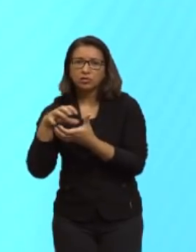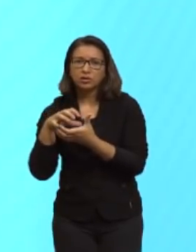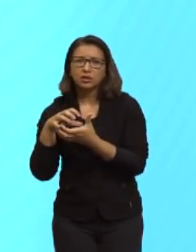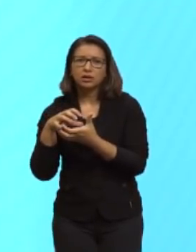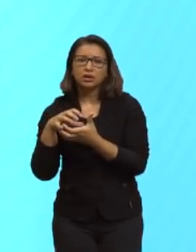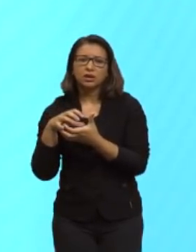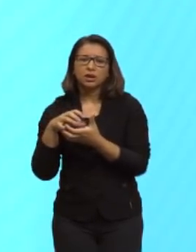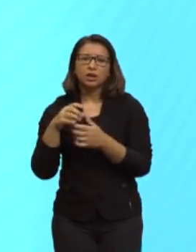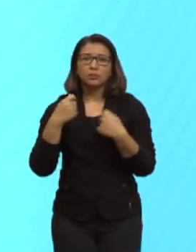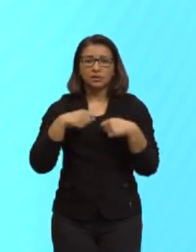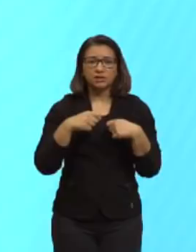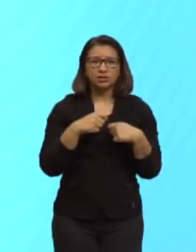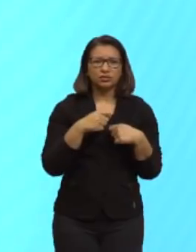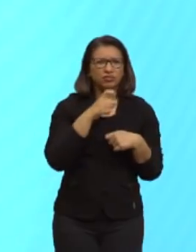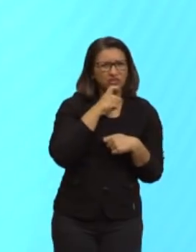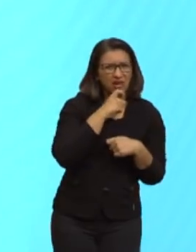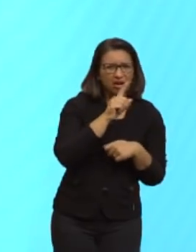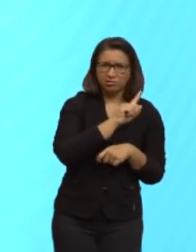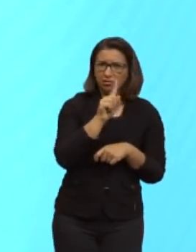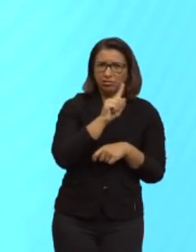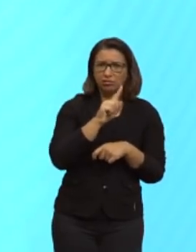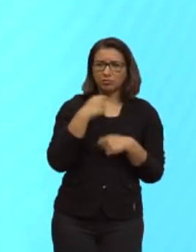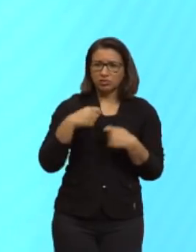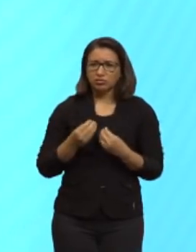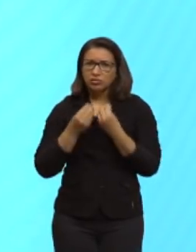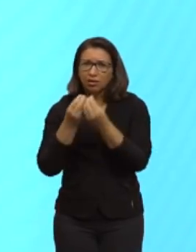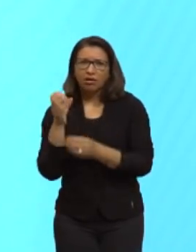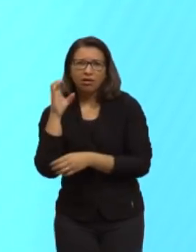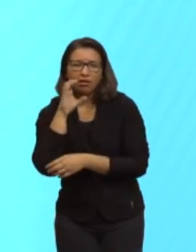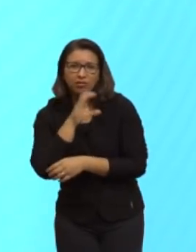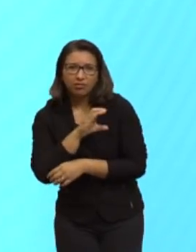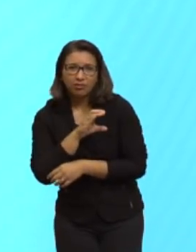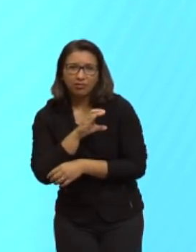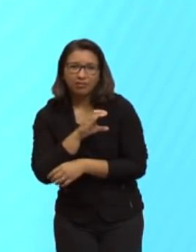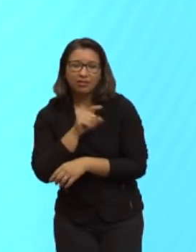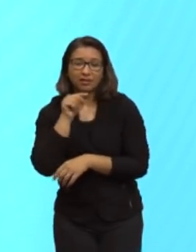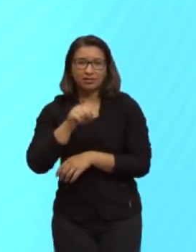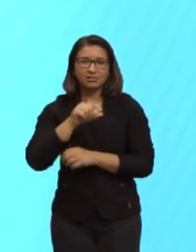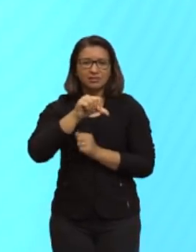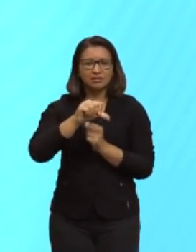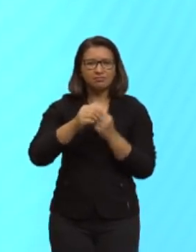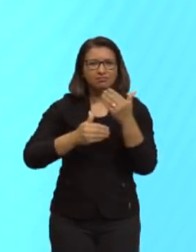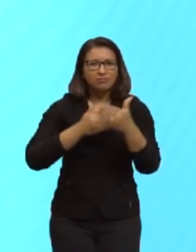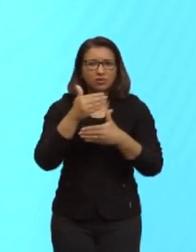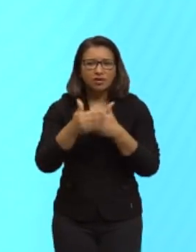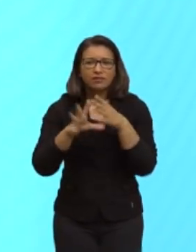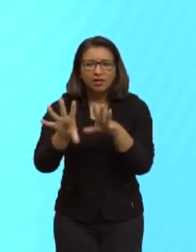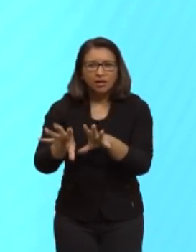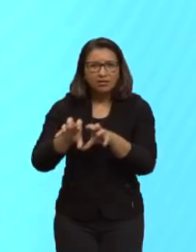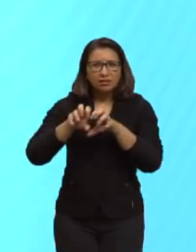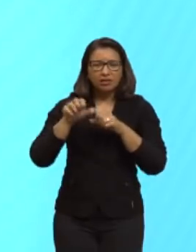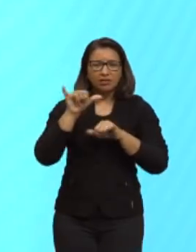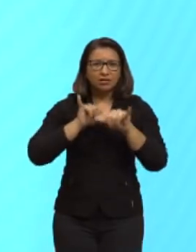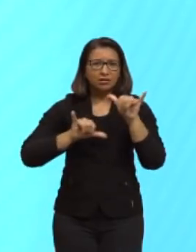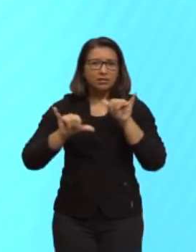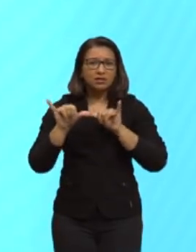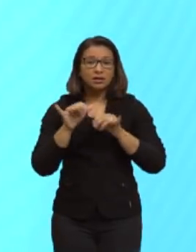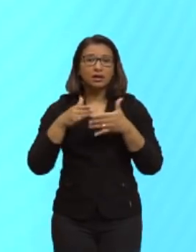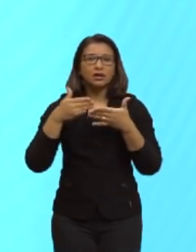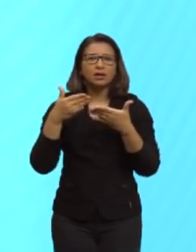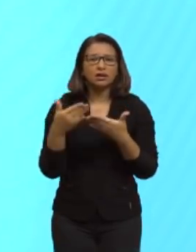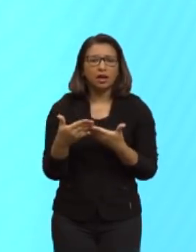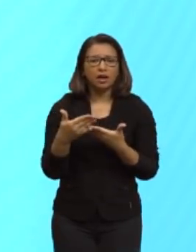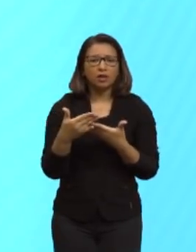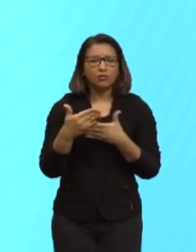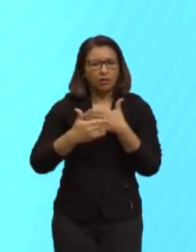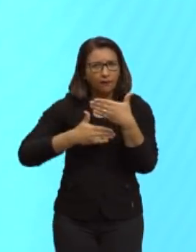a sacarose não eu tenho que dar calor né seu do calor né esse processo absorvem energia então